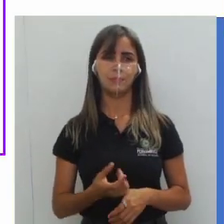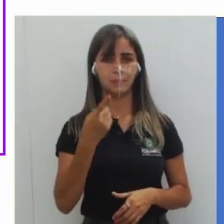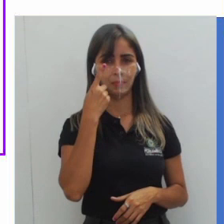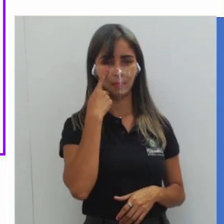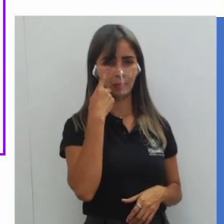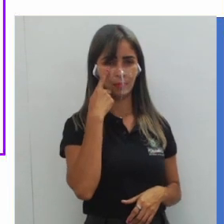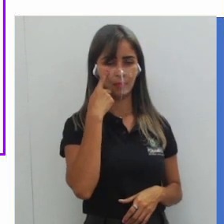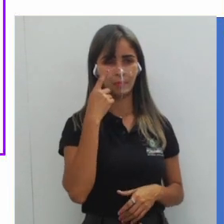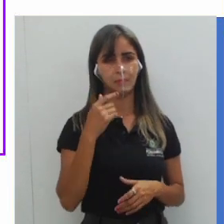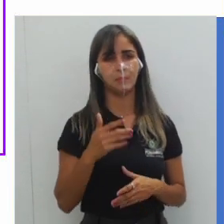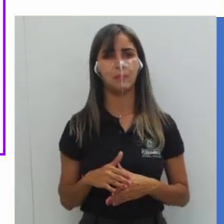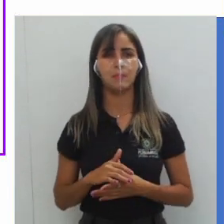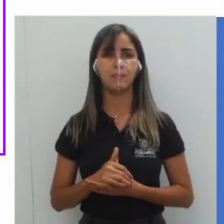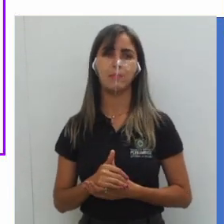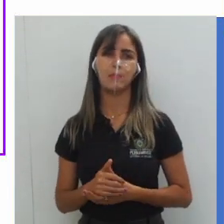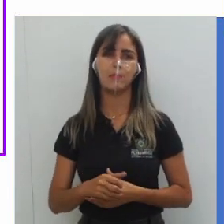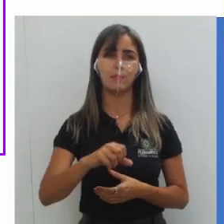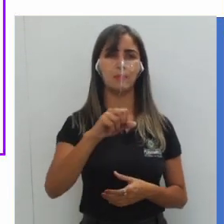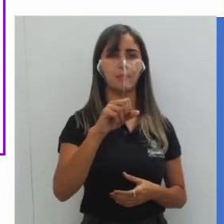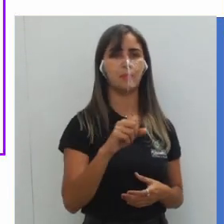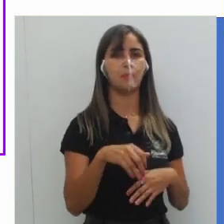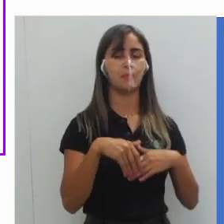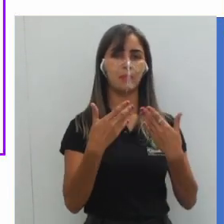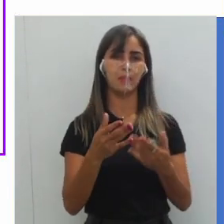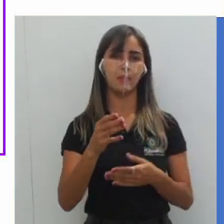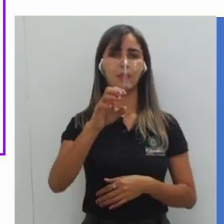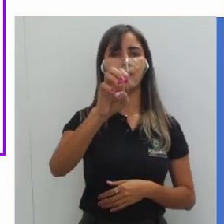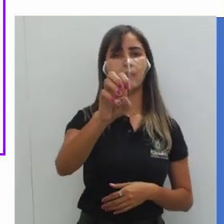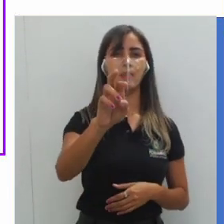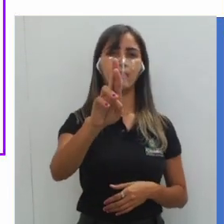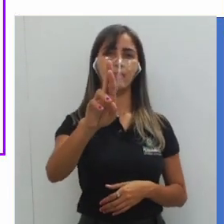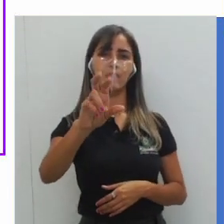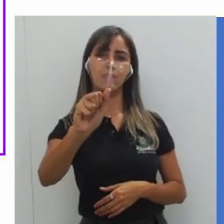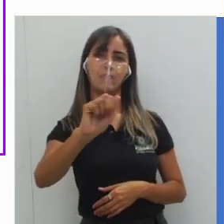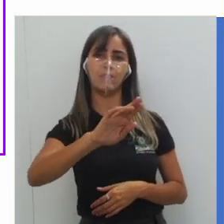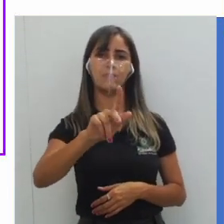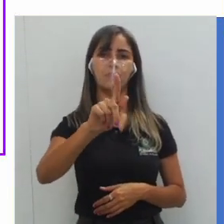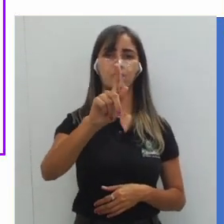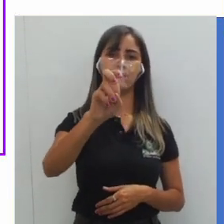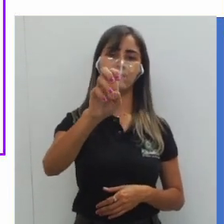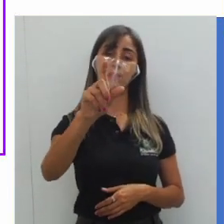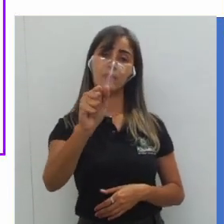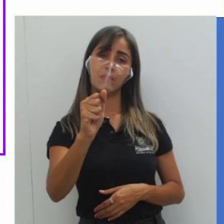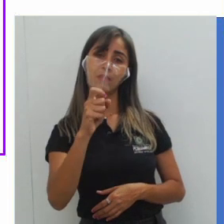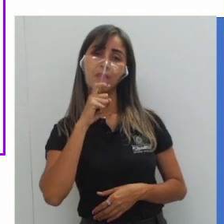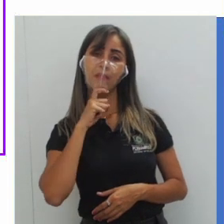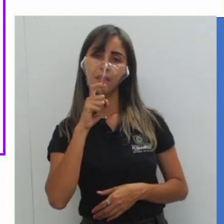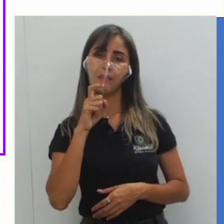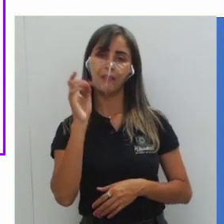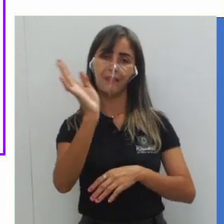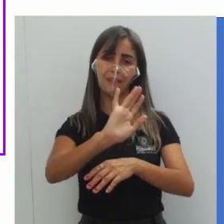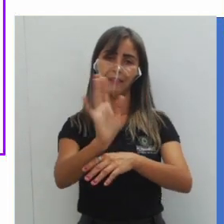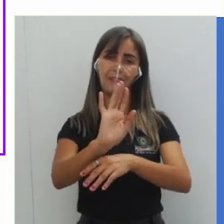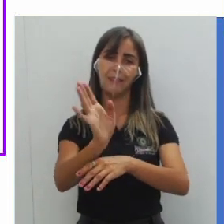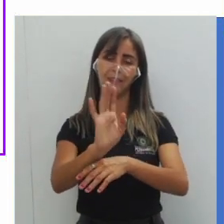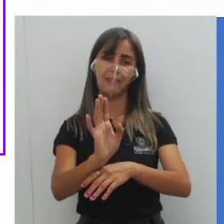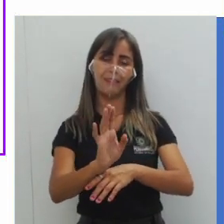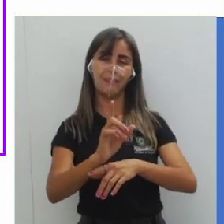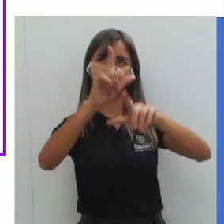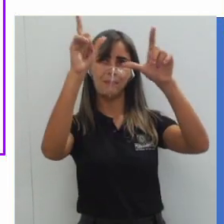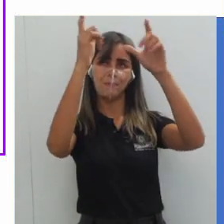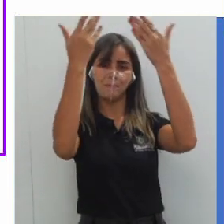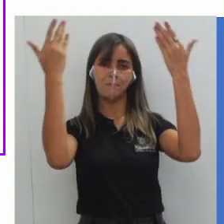Dentro disso, olha só onde a Era do Gelo foi parar. Então, a gente tem aí, ó, a